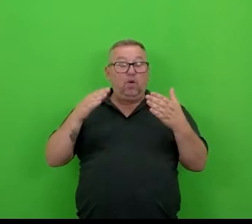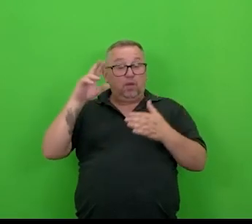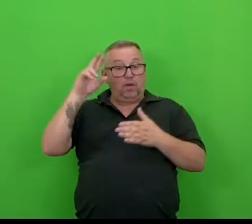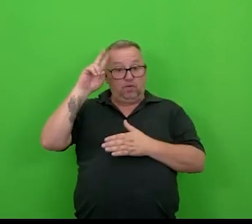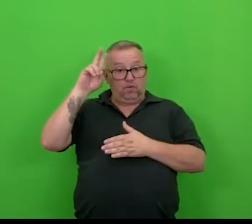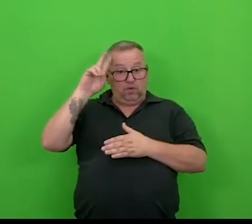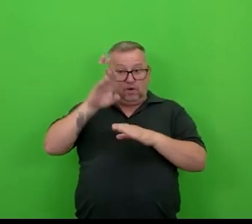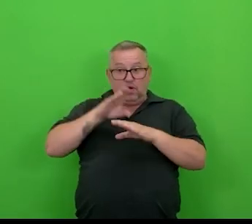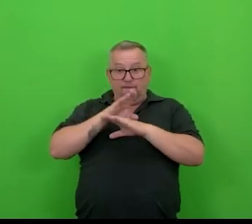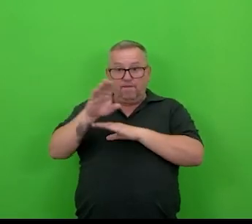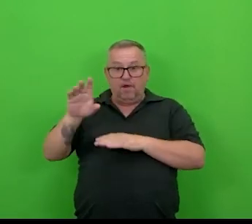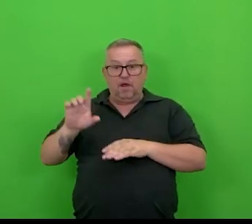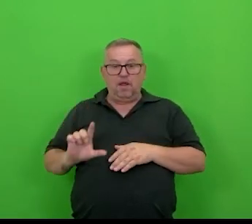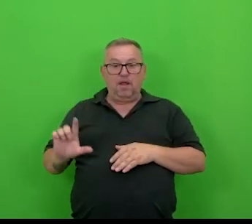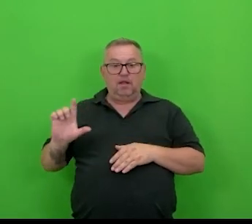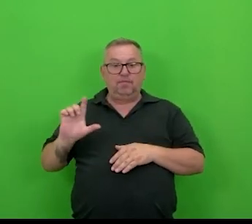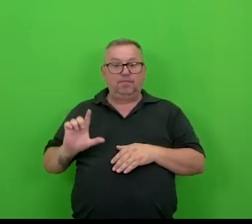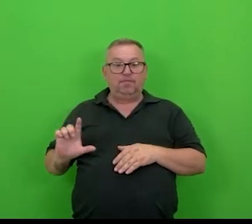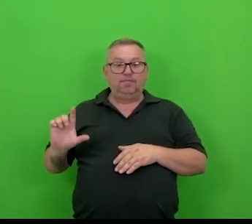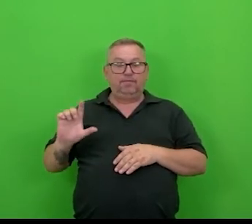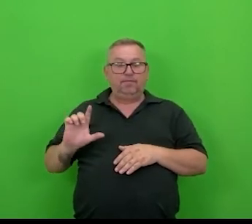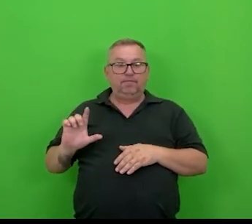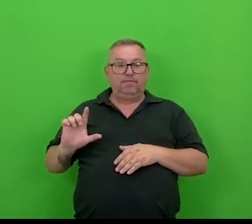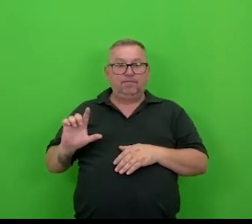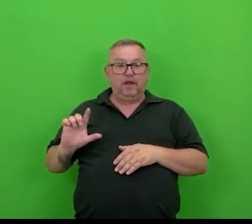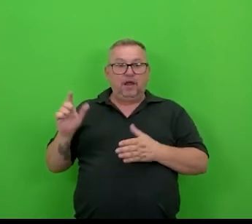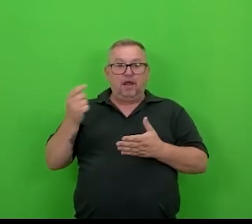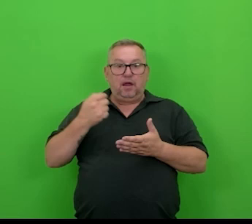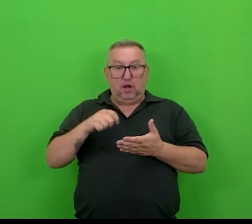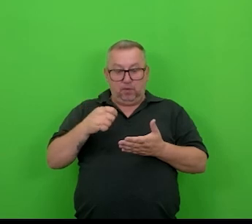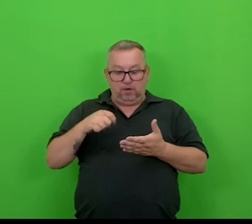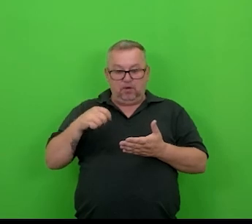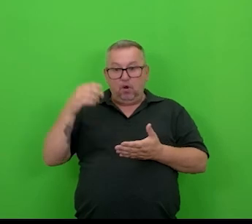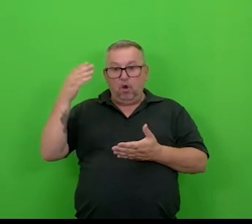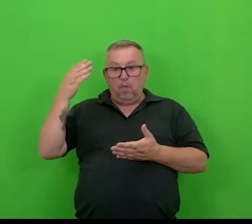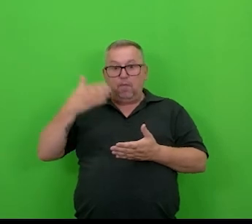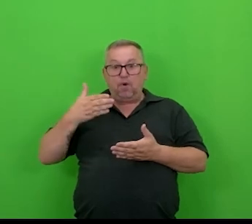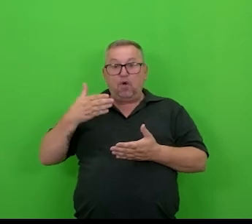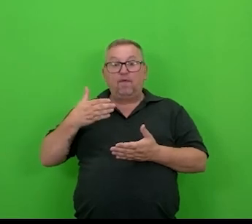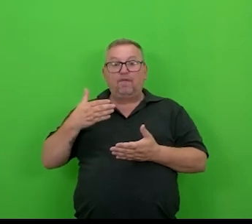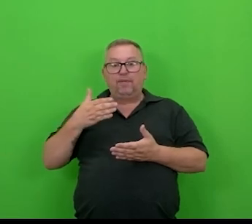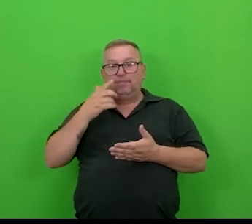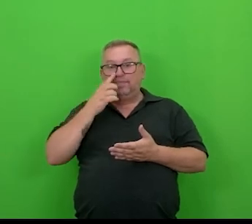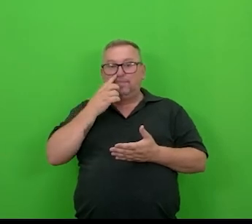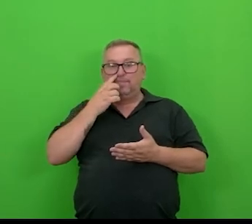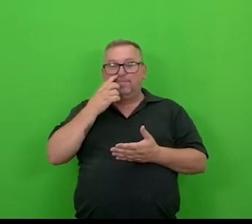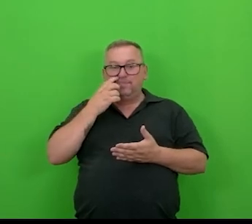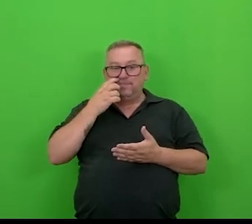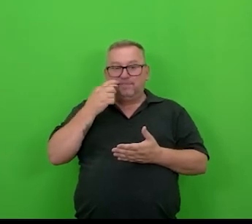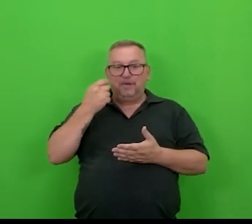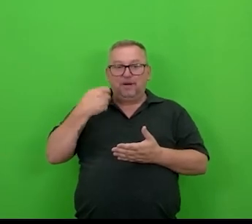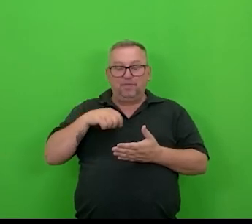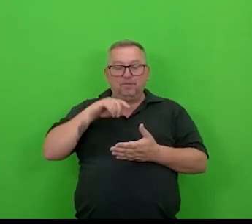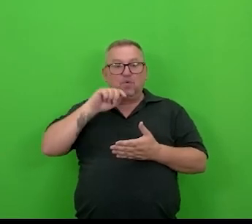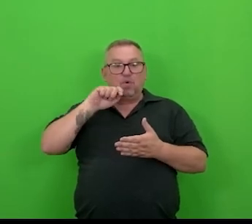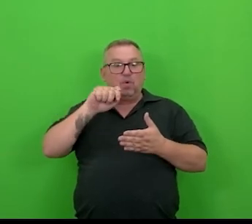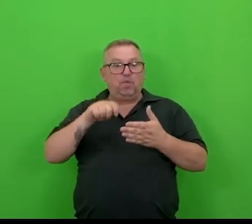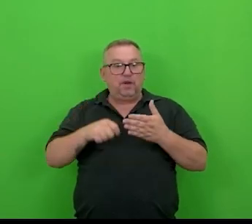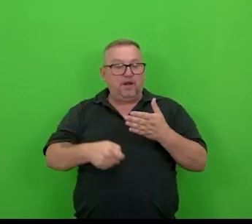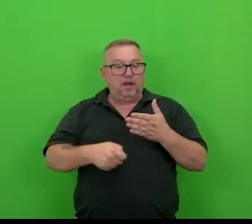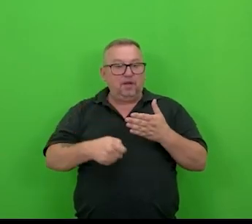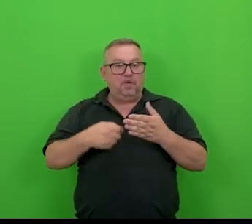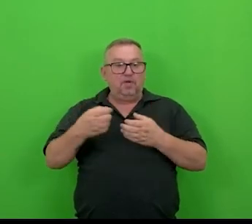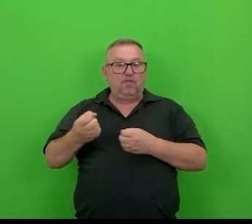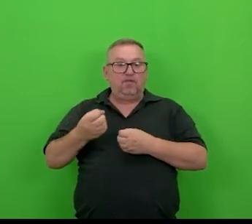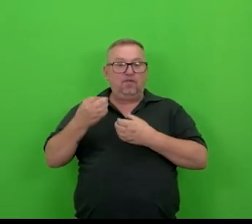a história vai para a literatura, quando ela é escrita, eu preciso de provas. Eu preciso, então, de